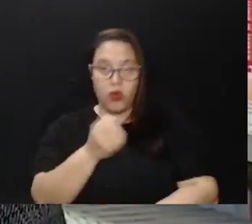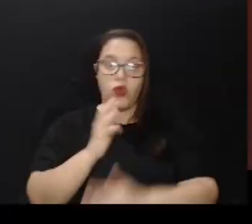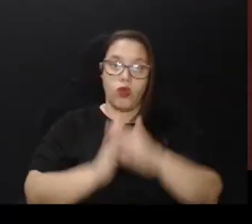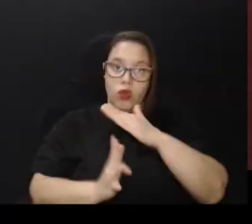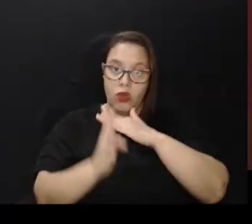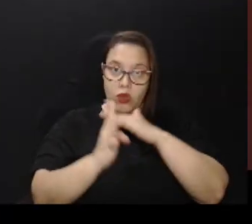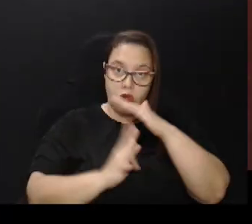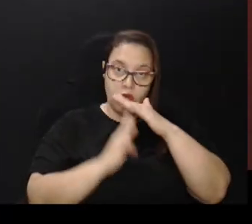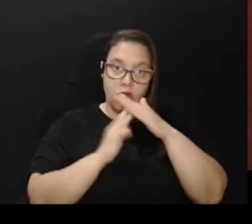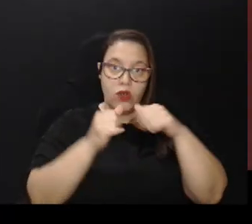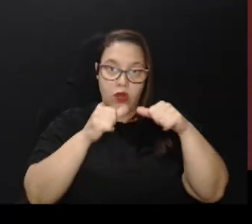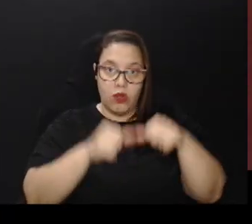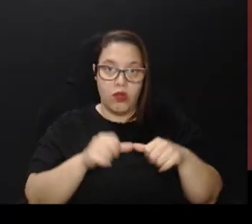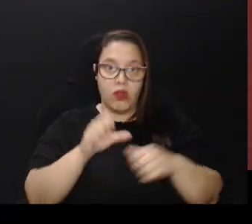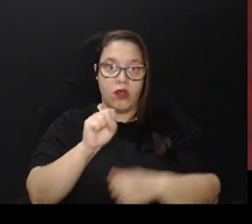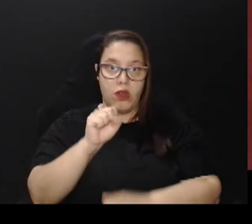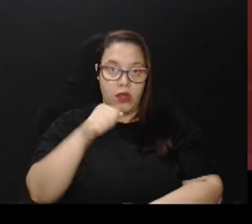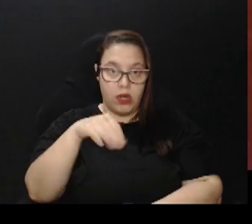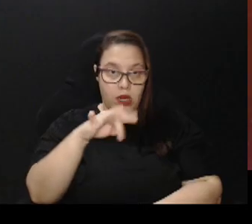Bárbara do Oeste.